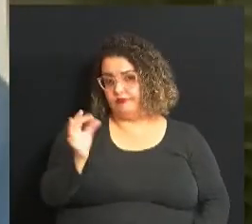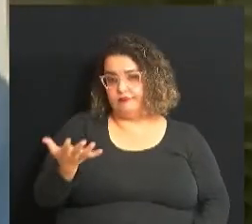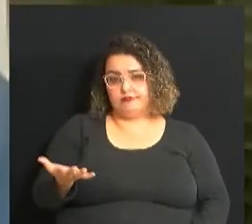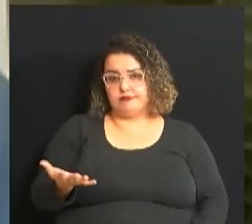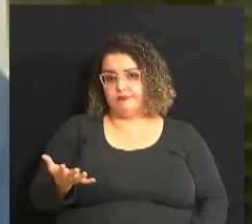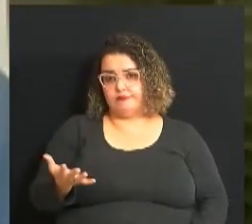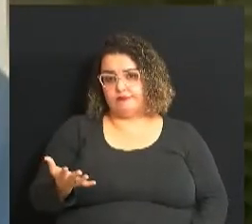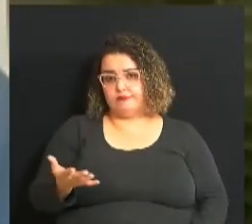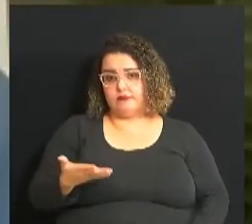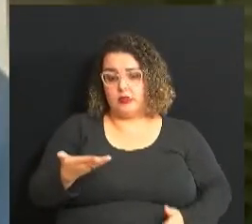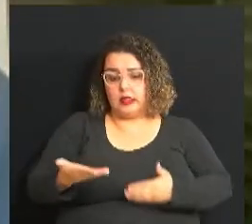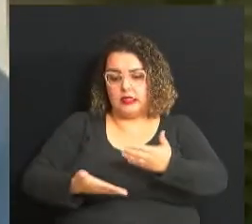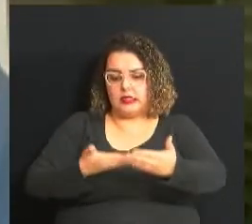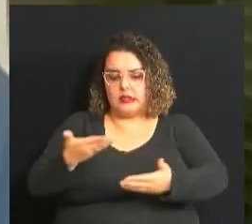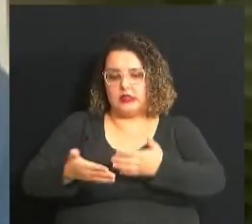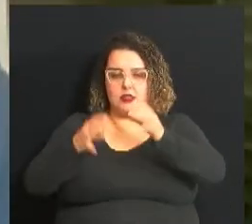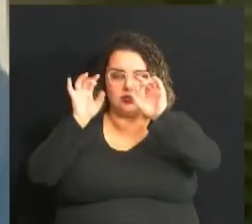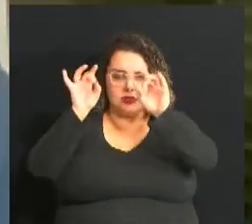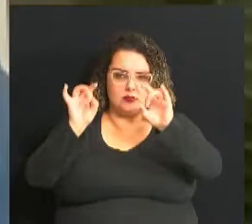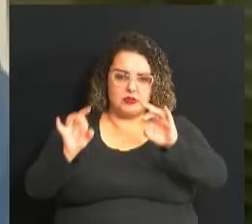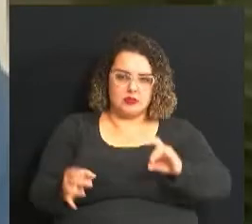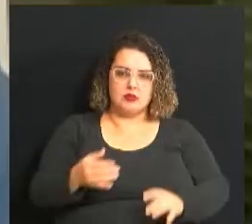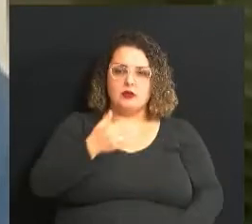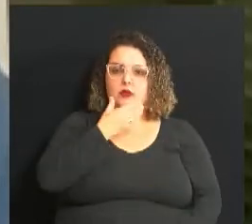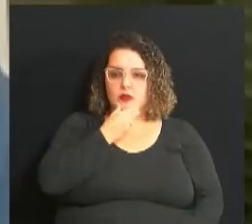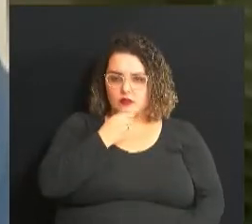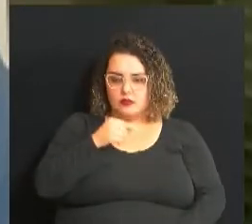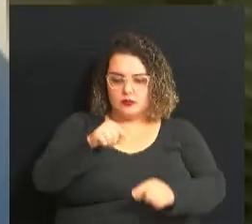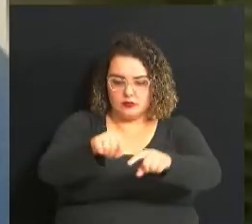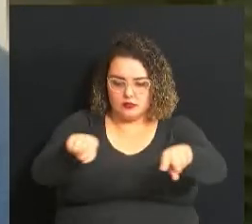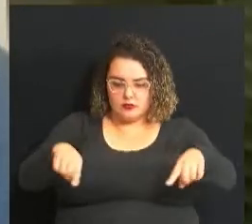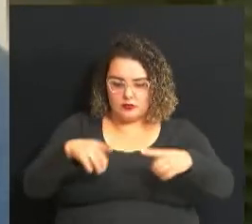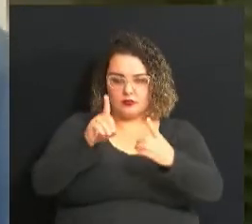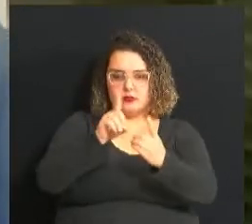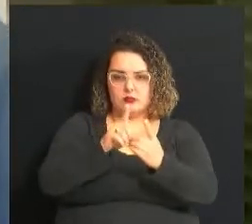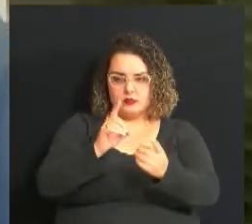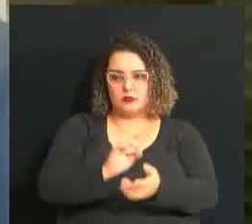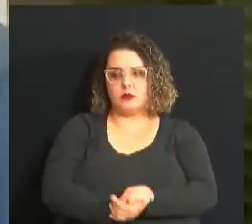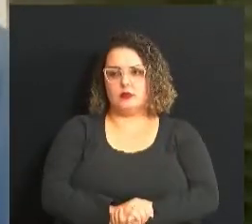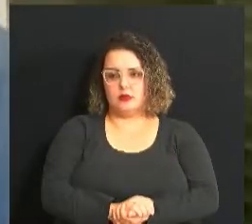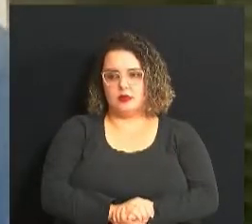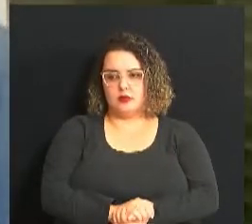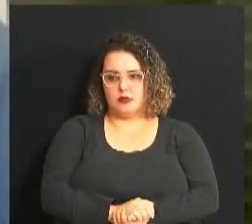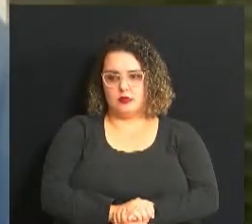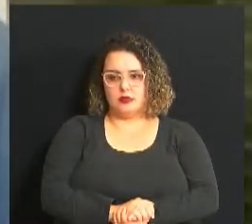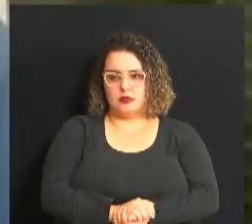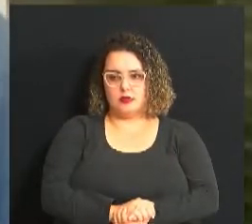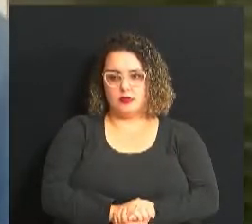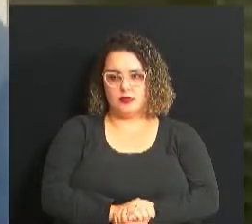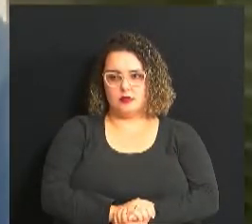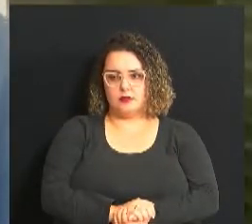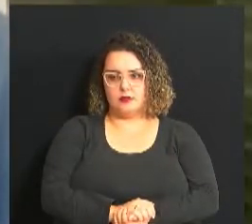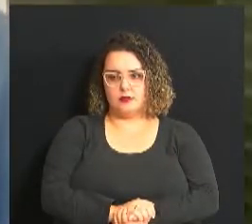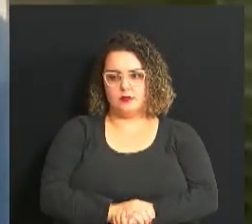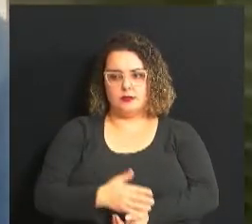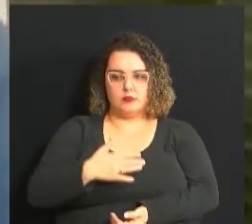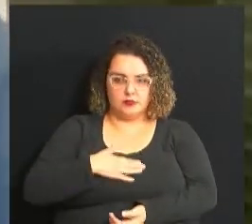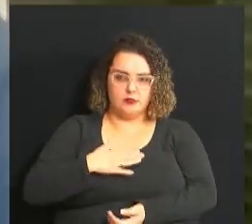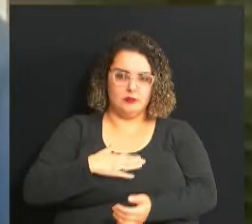trate especificamente do homem. Você vai no consultório médico, nós temos, a minha clínica